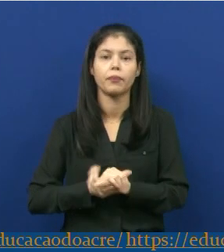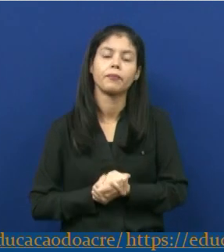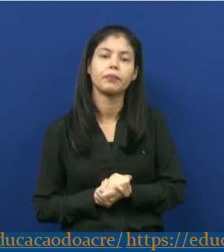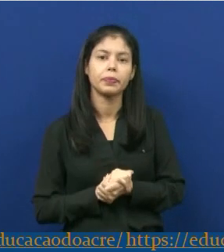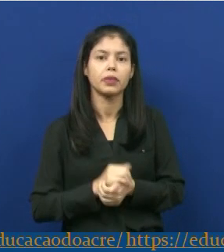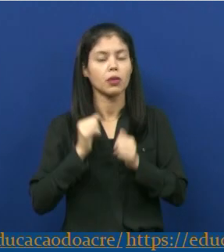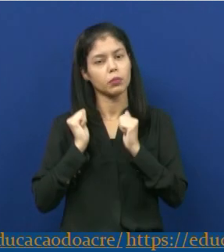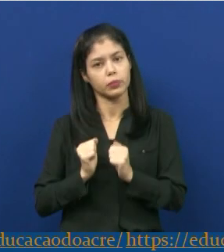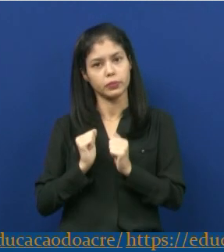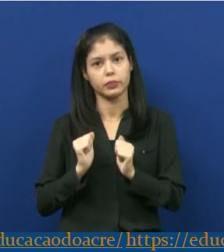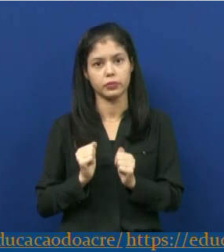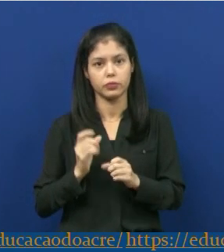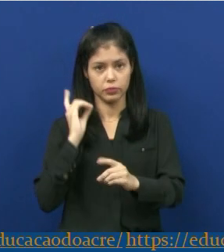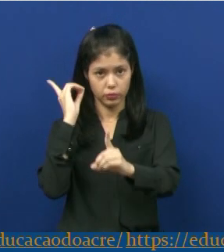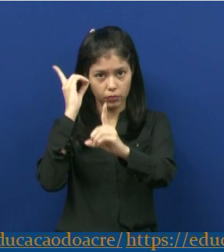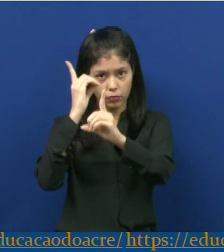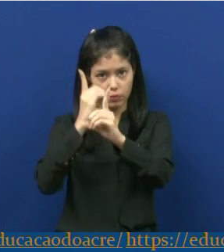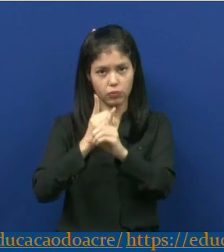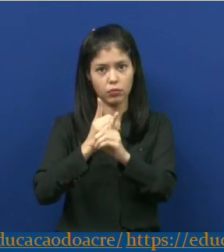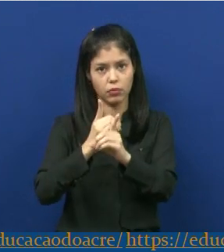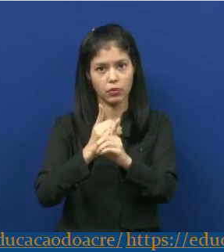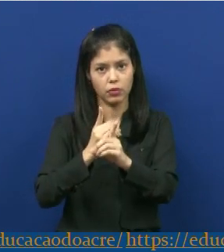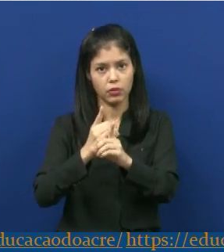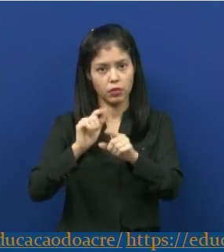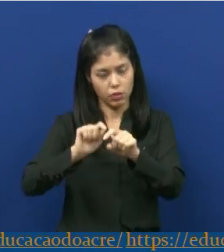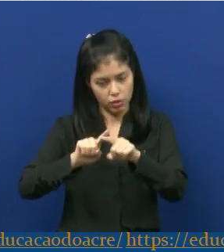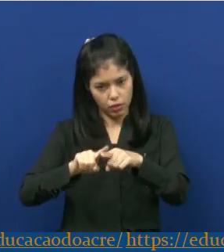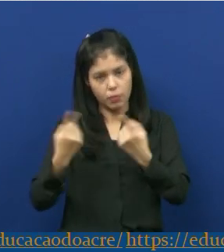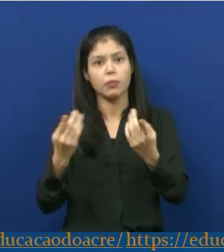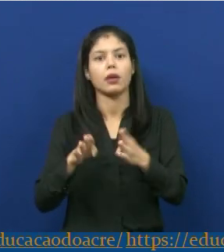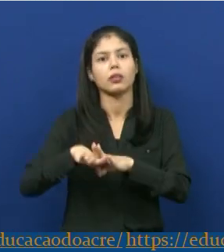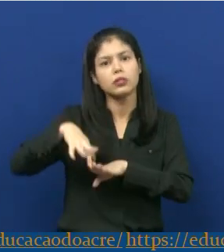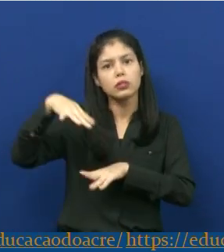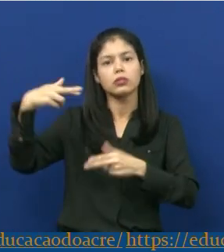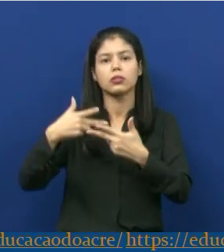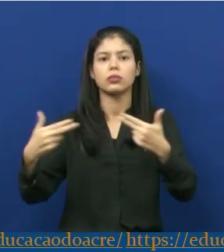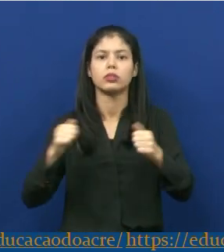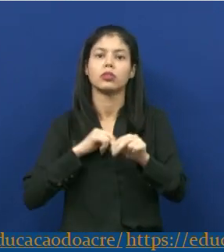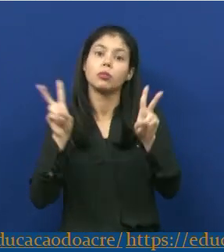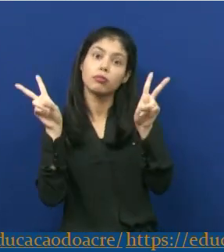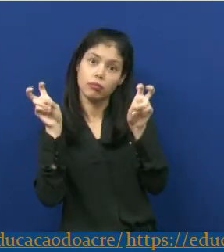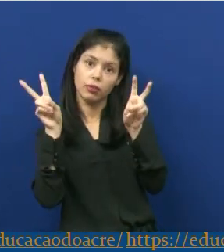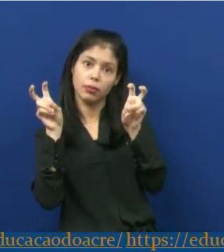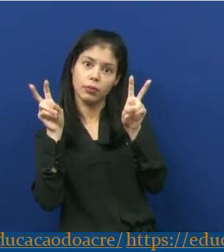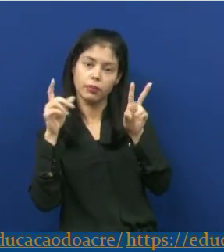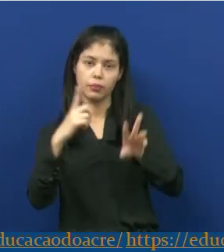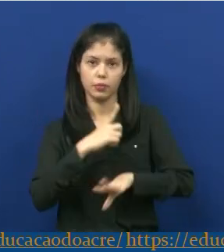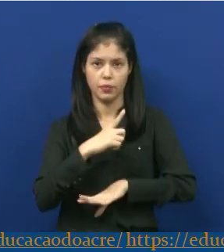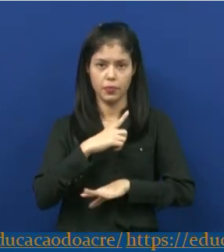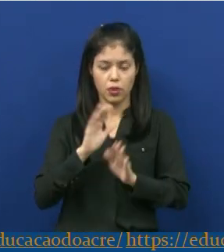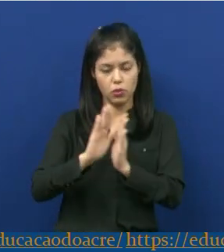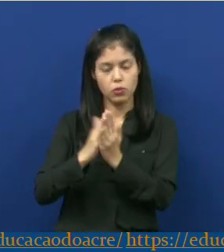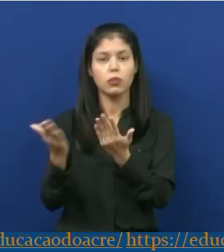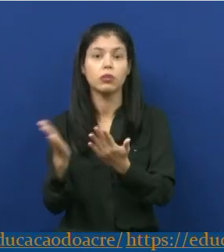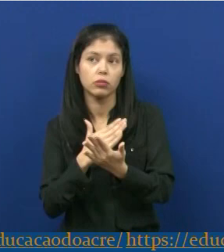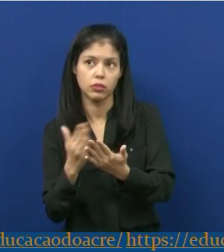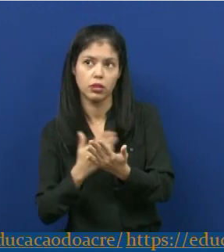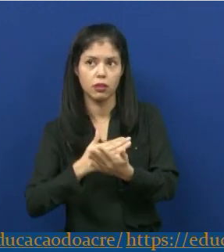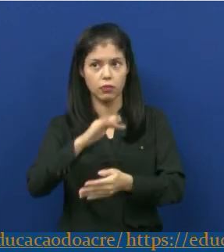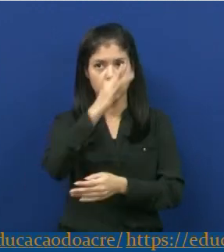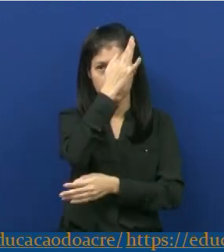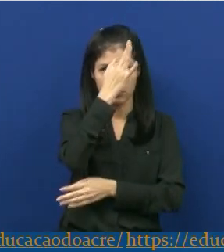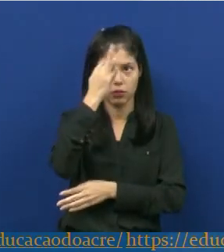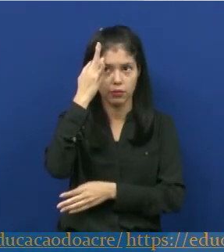você poderá encontrar maiores conteúdos acerca disso neste livro Fundamentos da